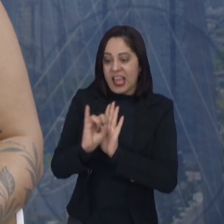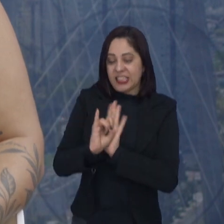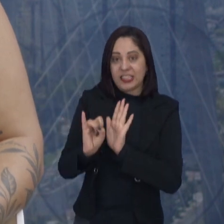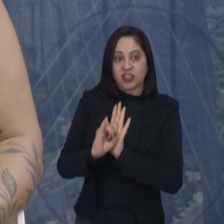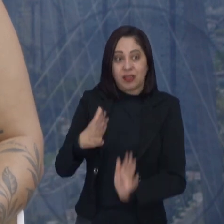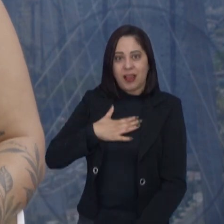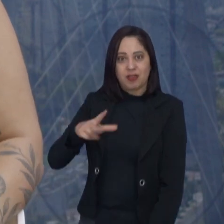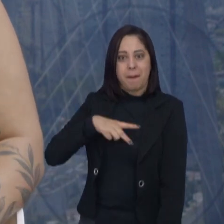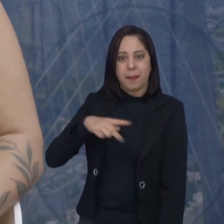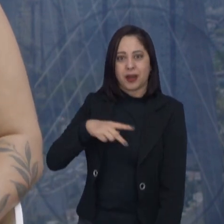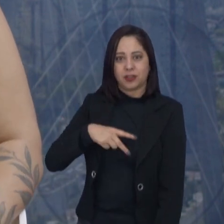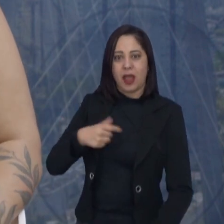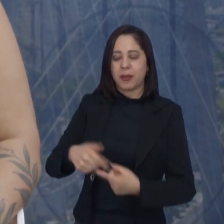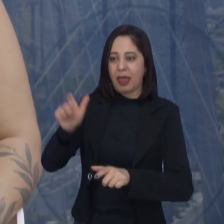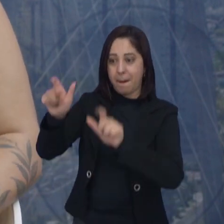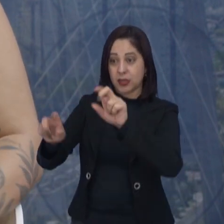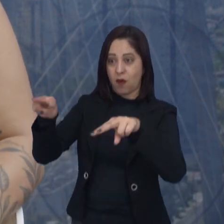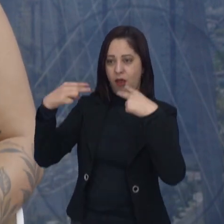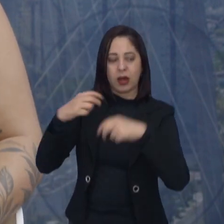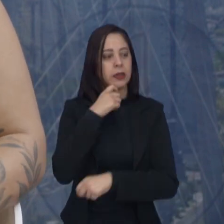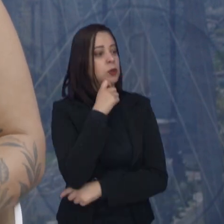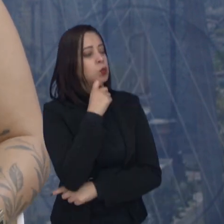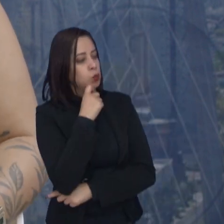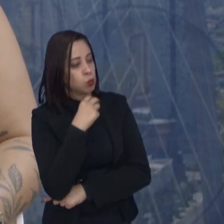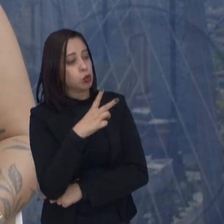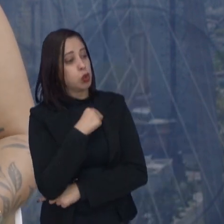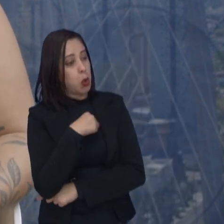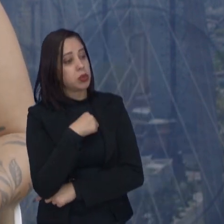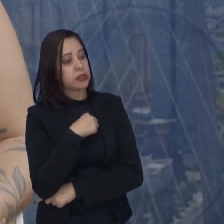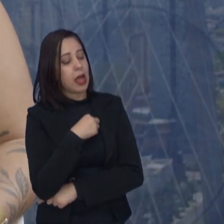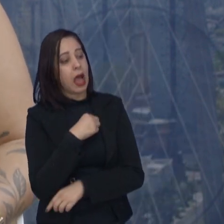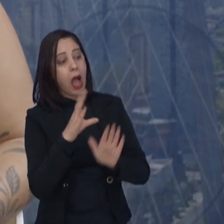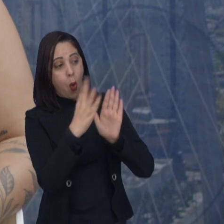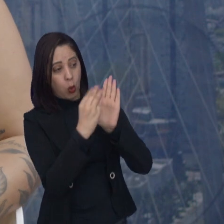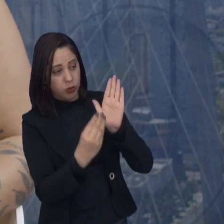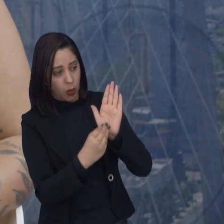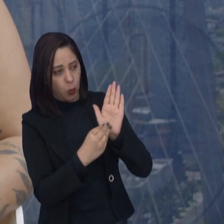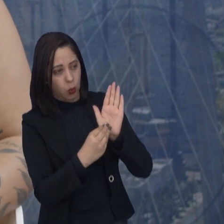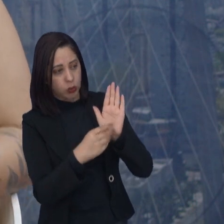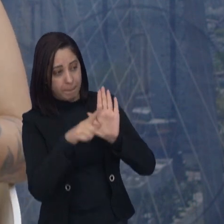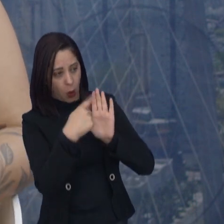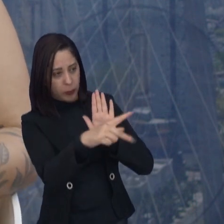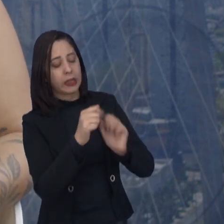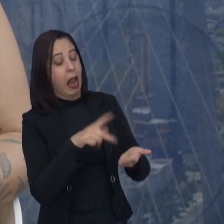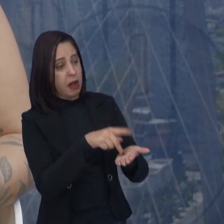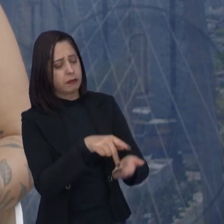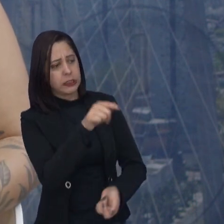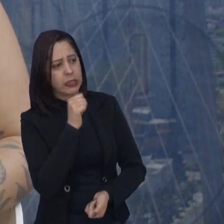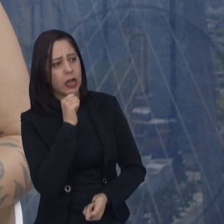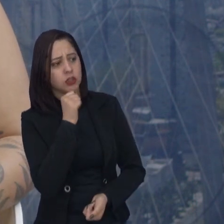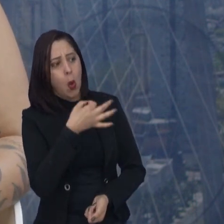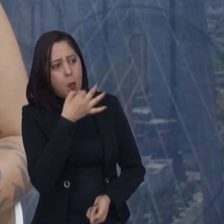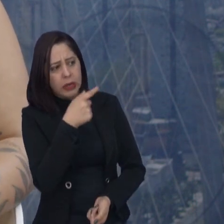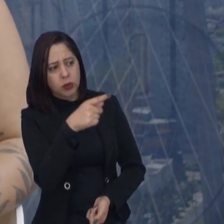que a pessoa olha e fala, não, esse conteúdo aqui é da Camila, tem a ver com ela, realmente é ela, sabe? A pessoa, geralmente, a gente pensa num influenciador